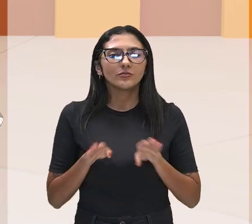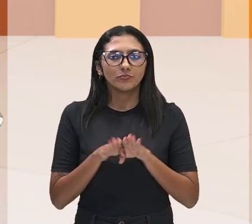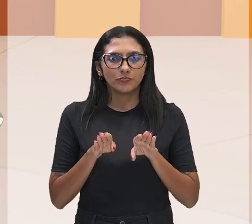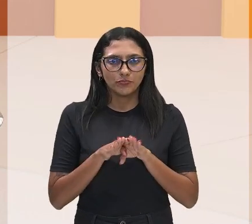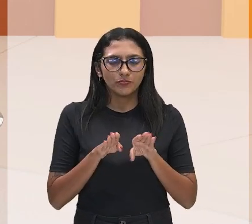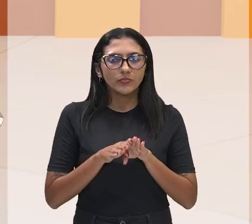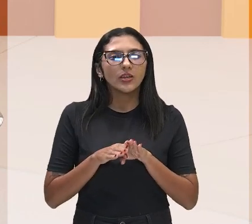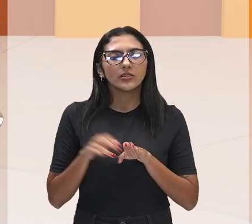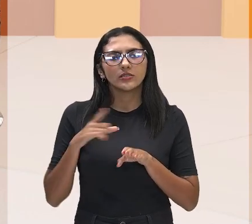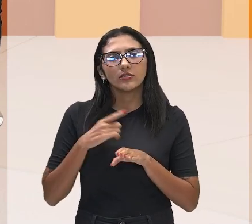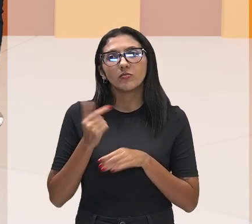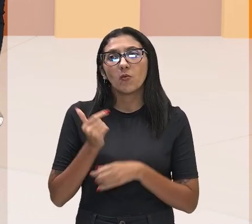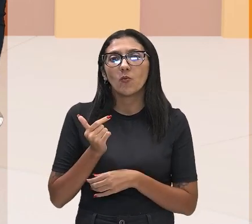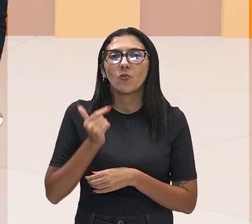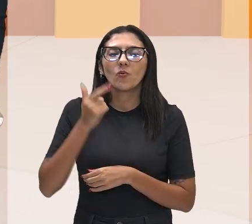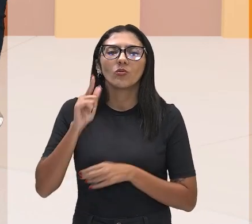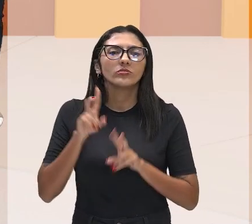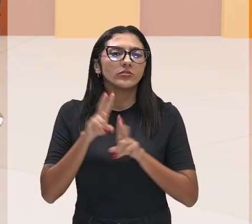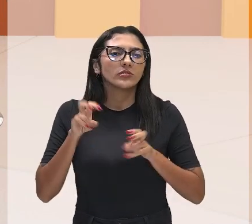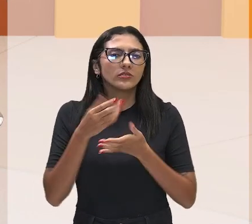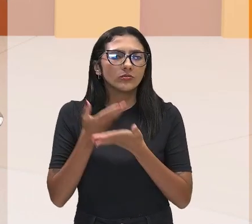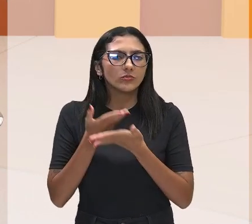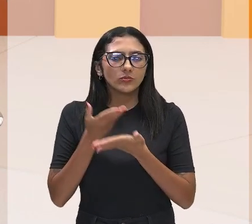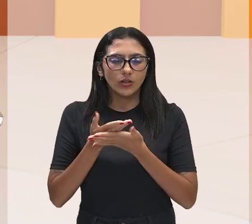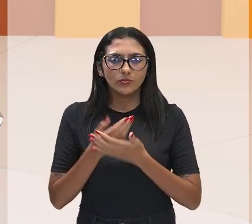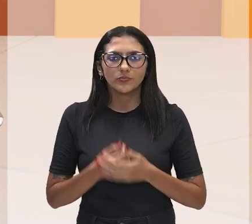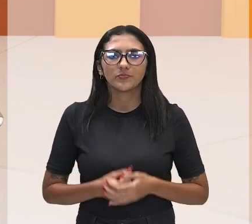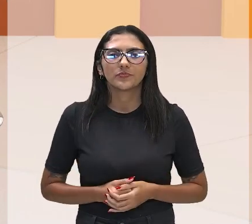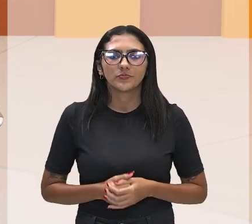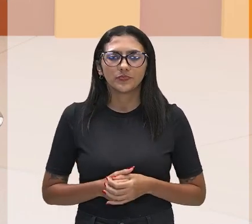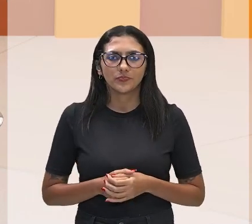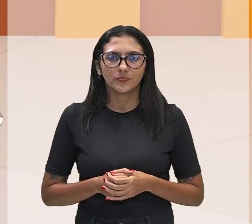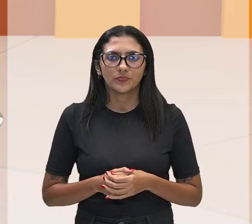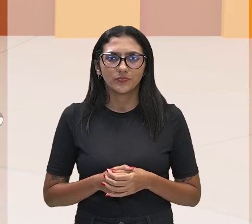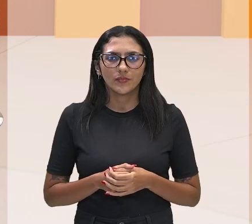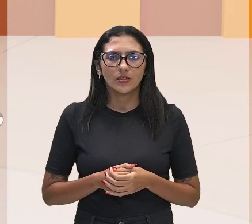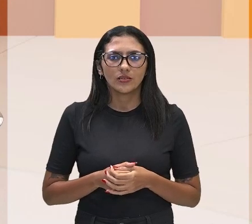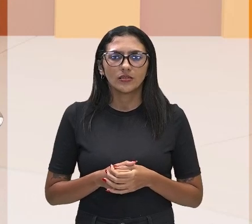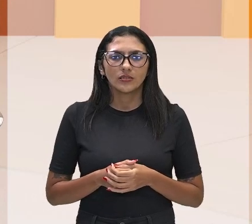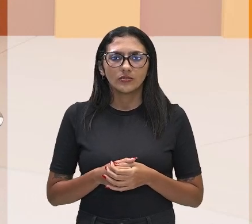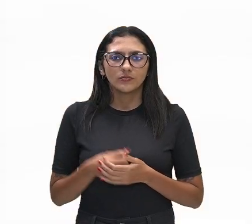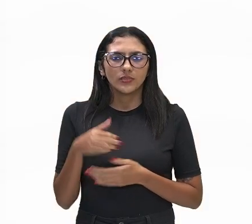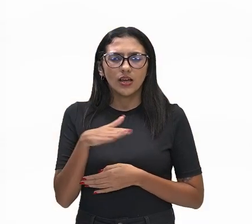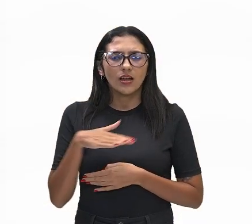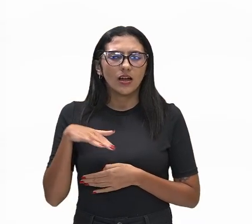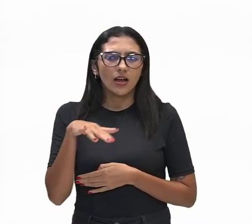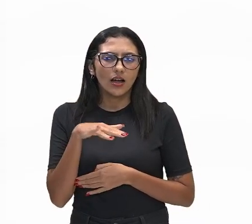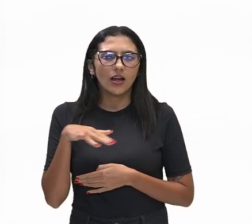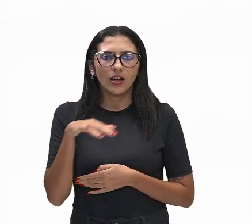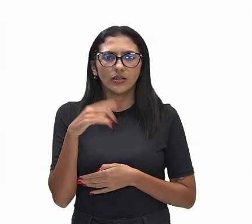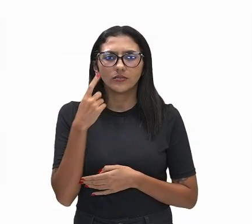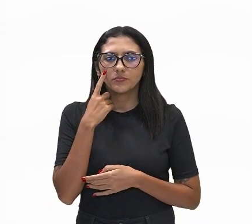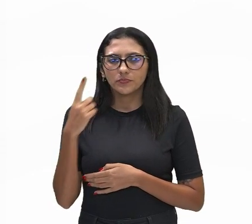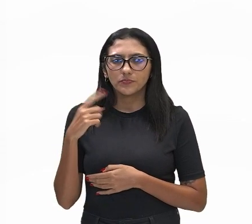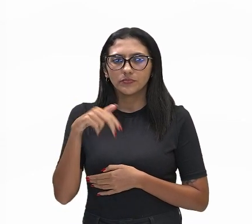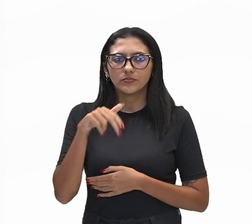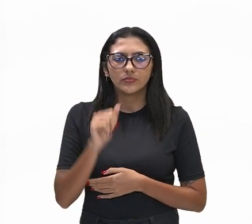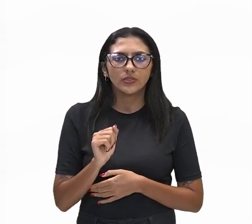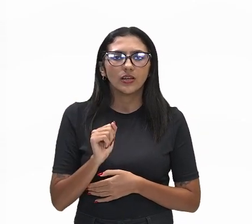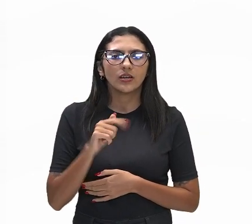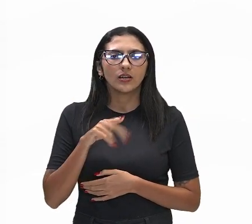com a Ucrânia, também estudamos sobre a região ali de Nagorno-Karabakh, que ficou conhecida como a região